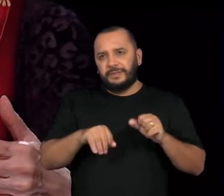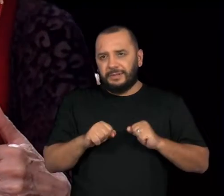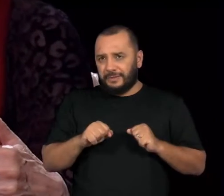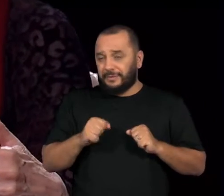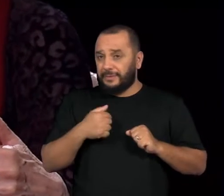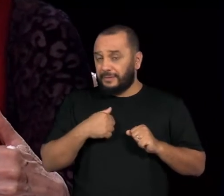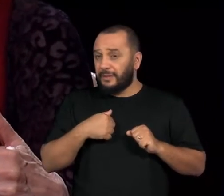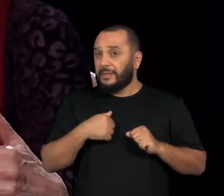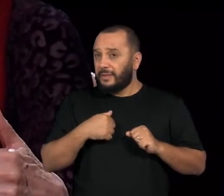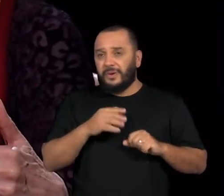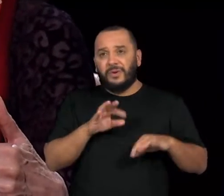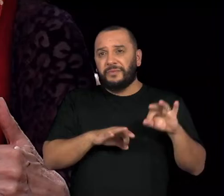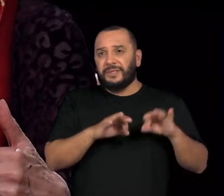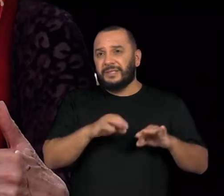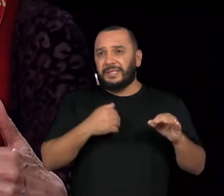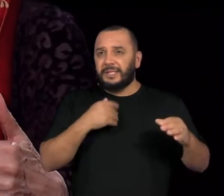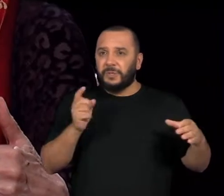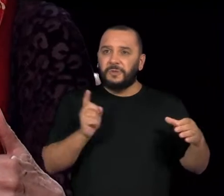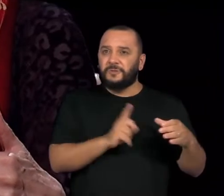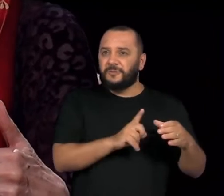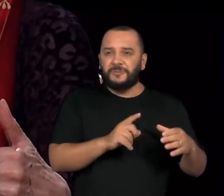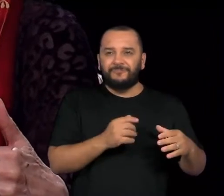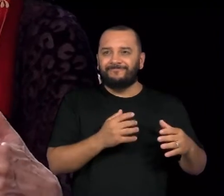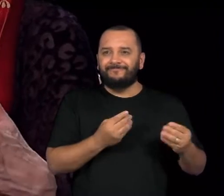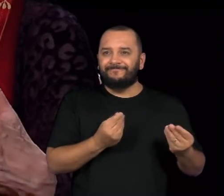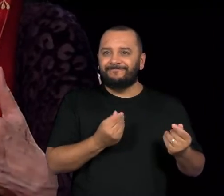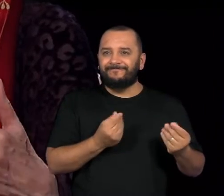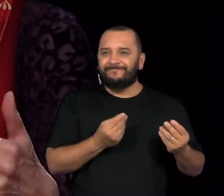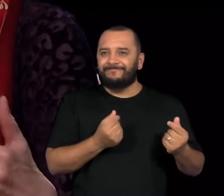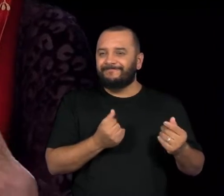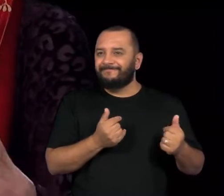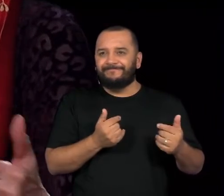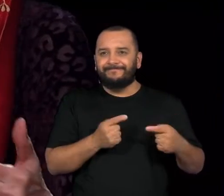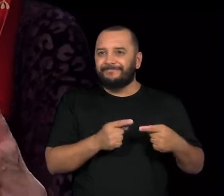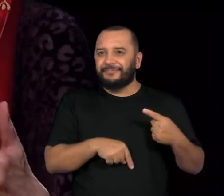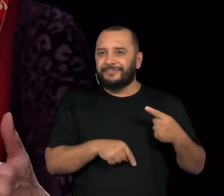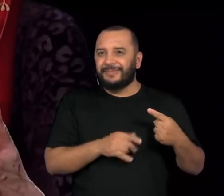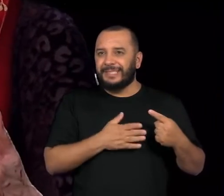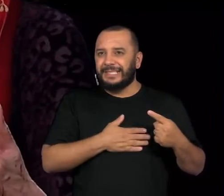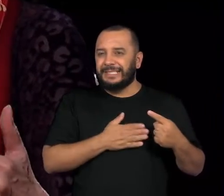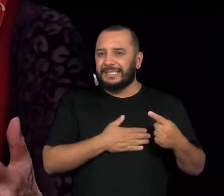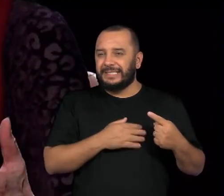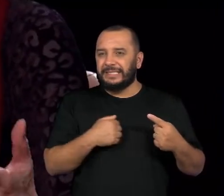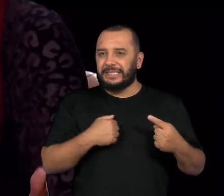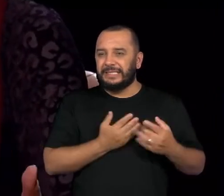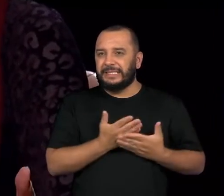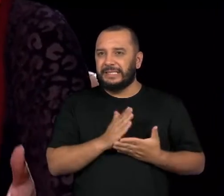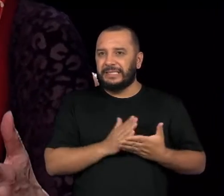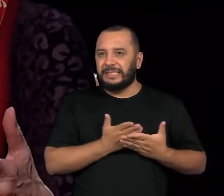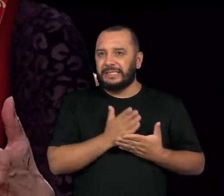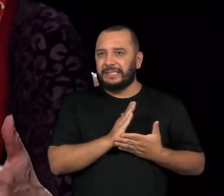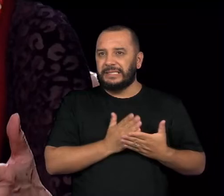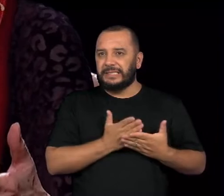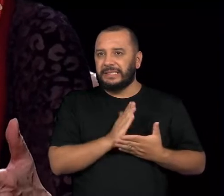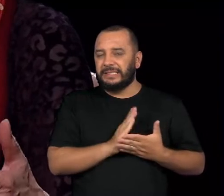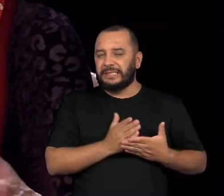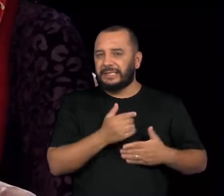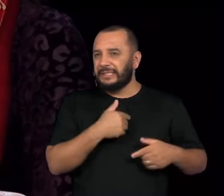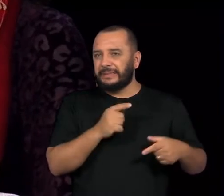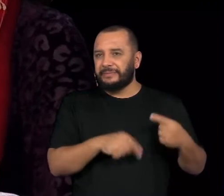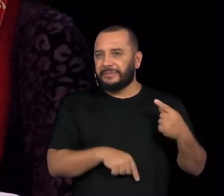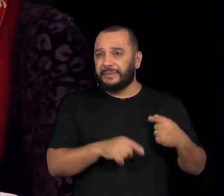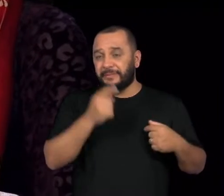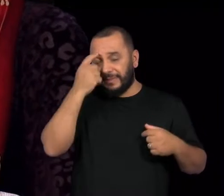não tinha conseguido encontrar para mim, né? Tanto que essa é a minha frustração, porque eu pensei que era ali que eu